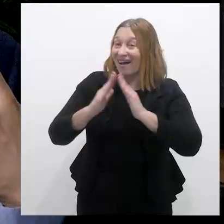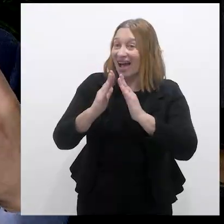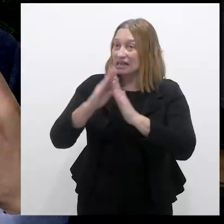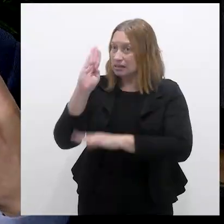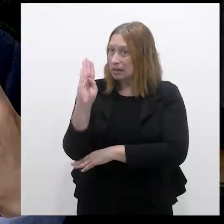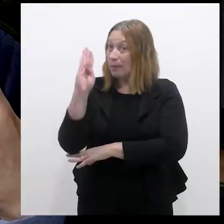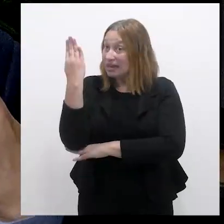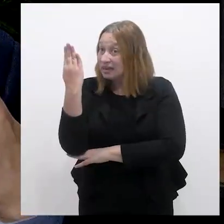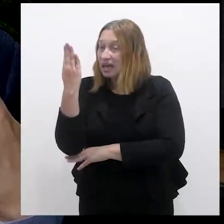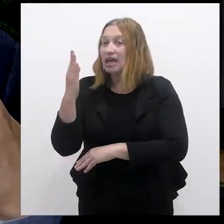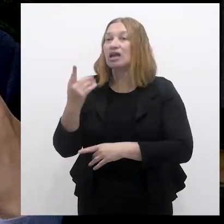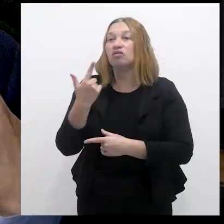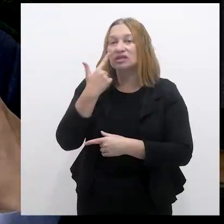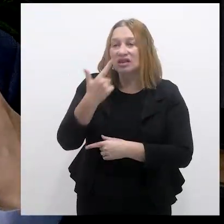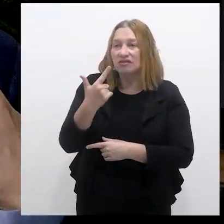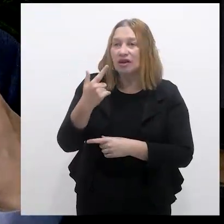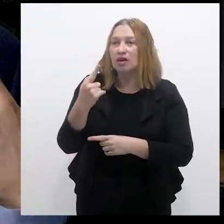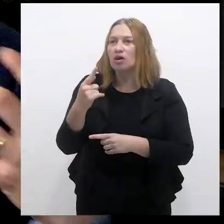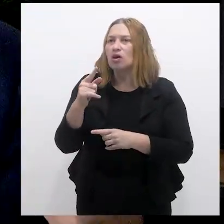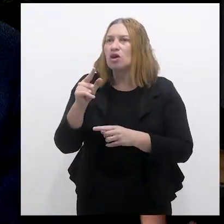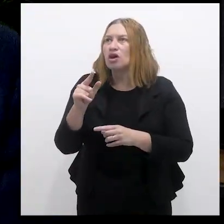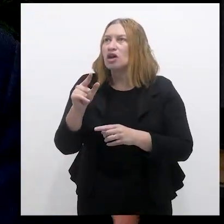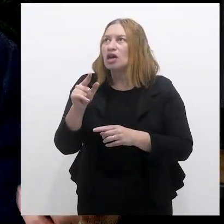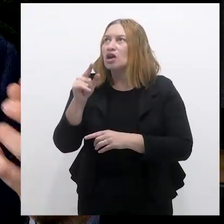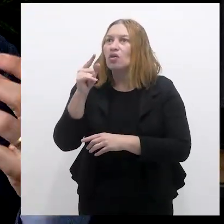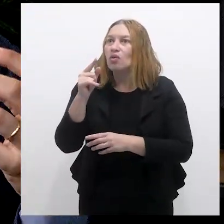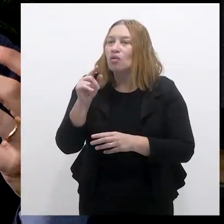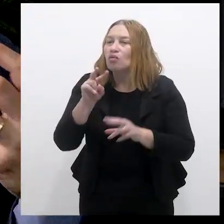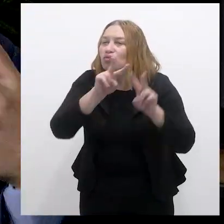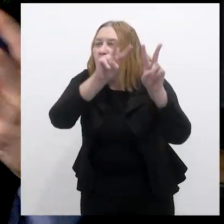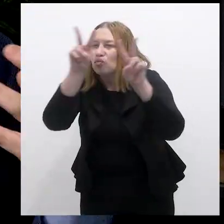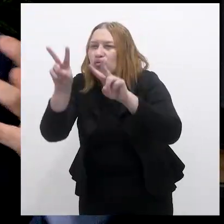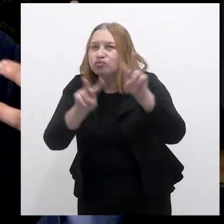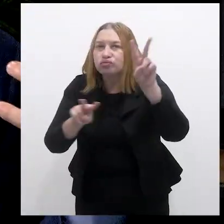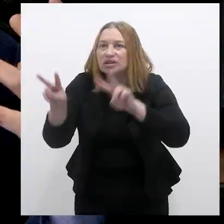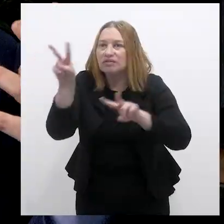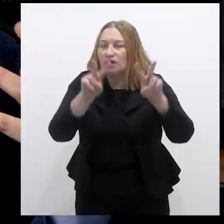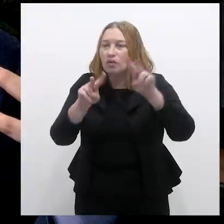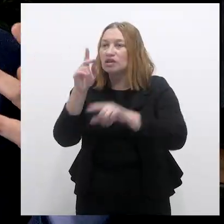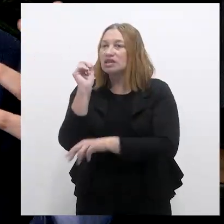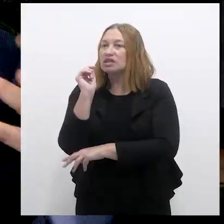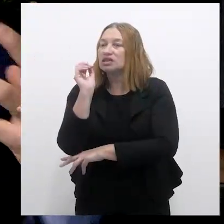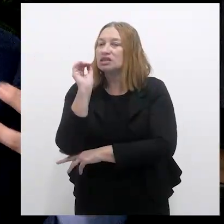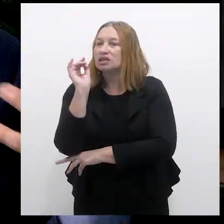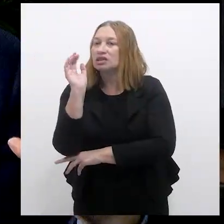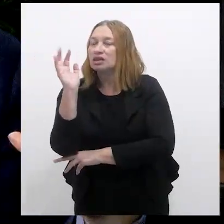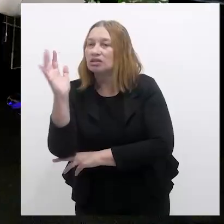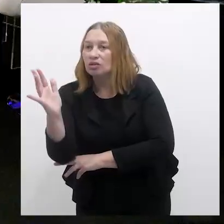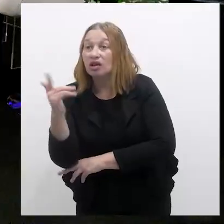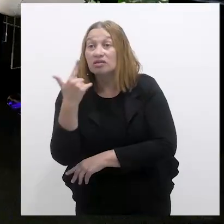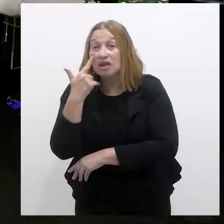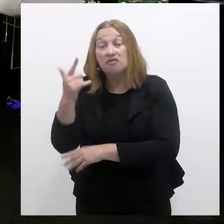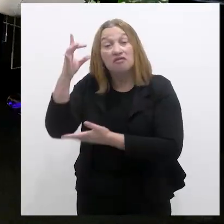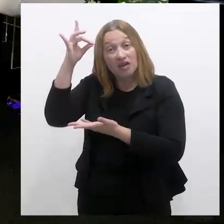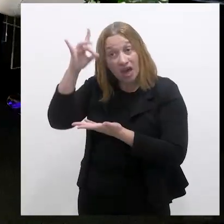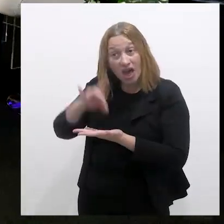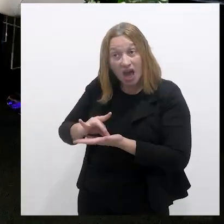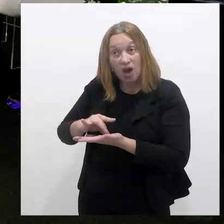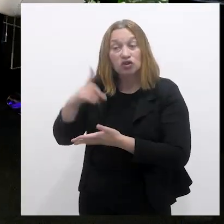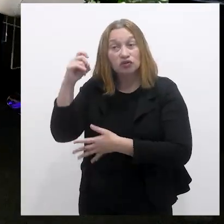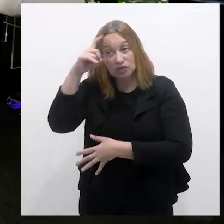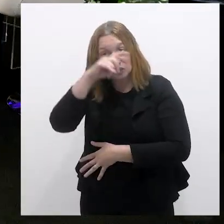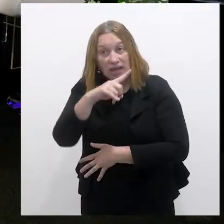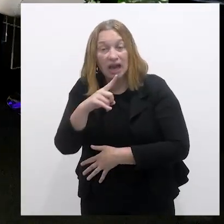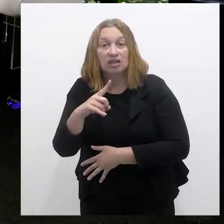pique, você vê uma paisagem árida, você vê as reais dificuldades desse país. Você